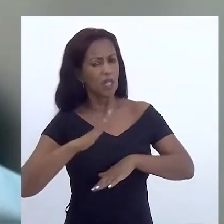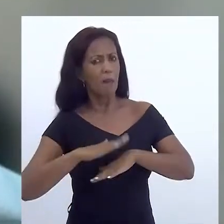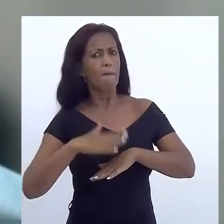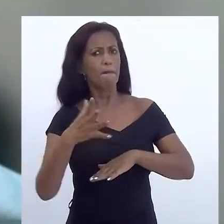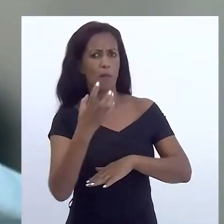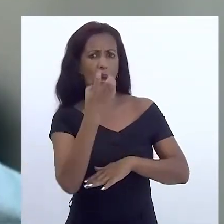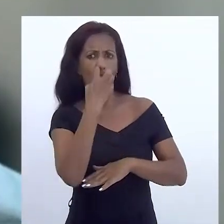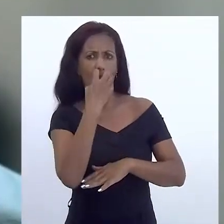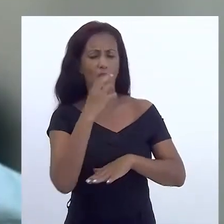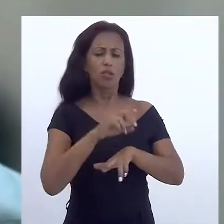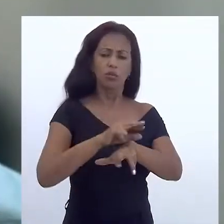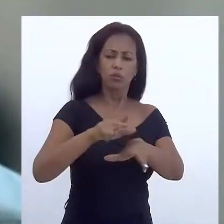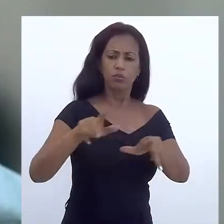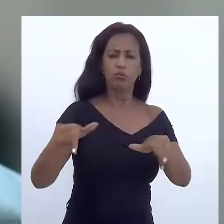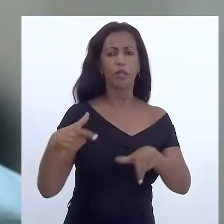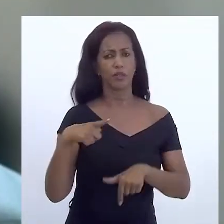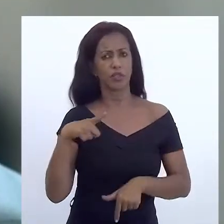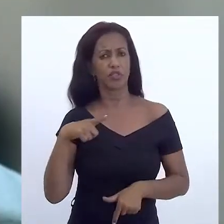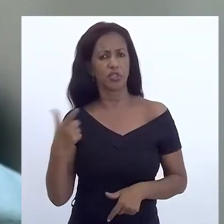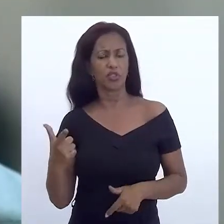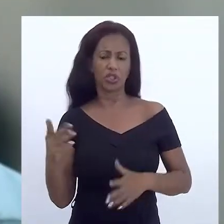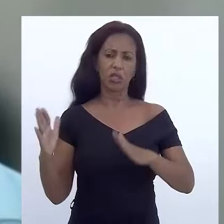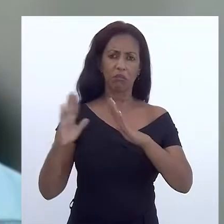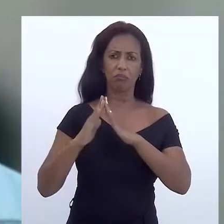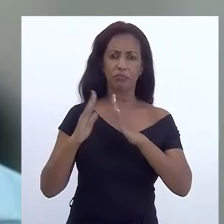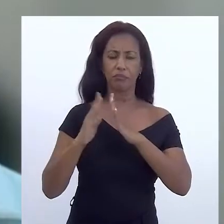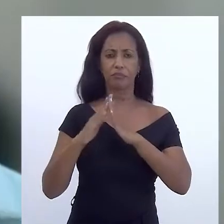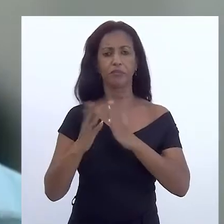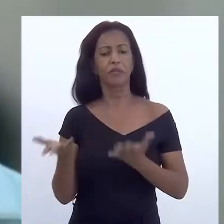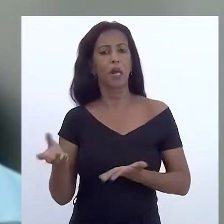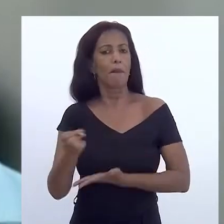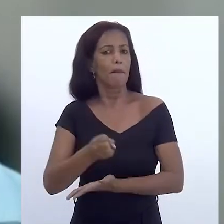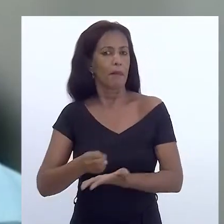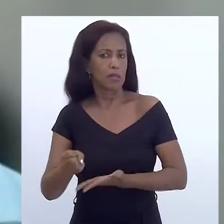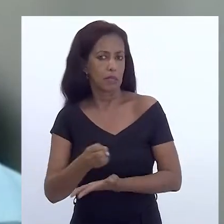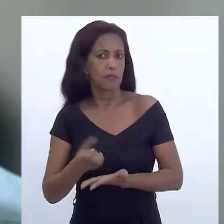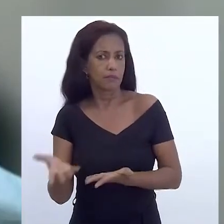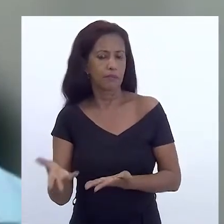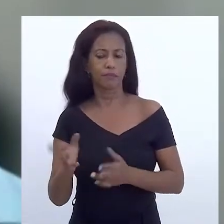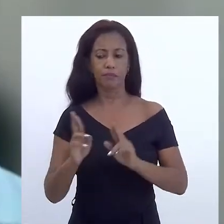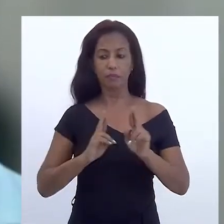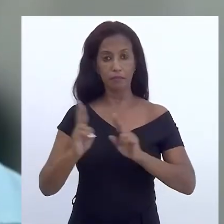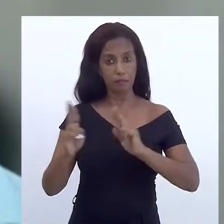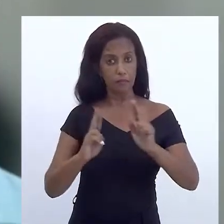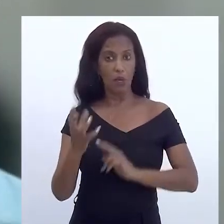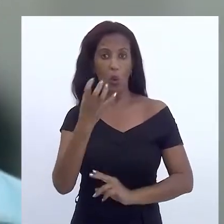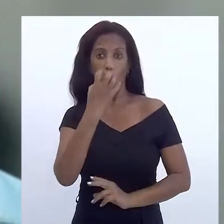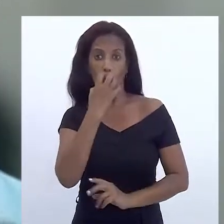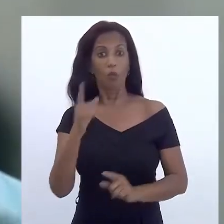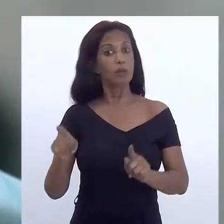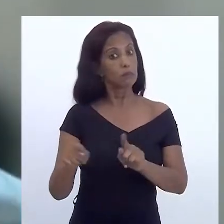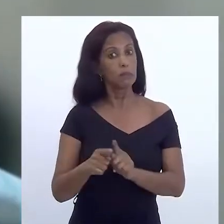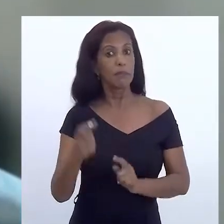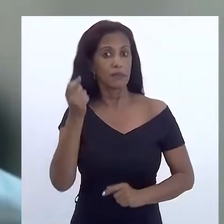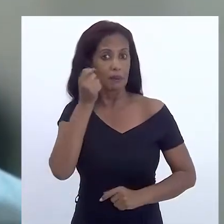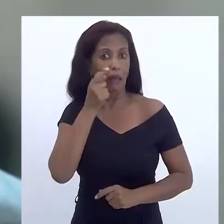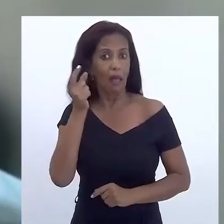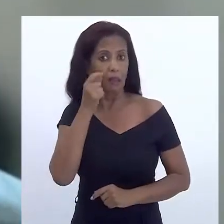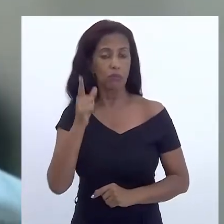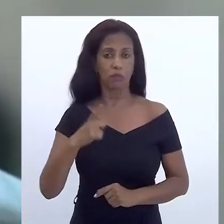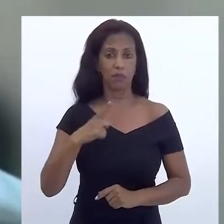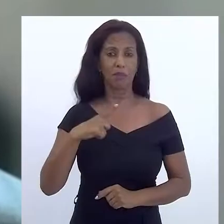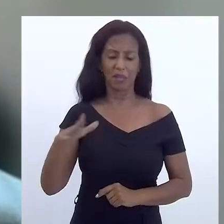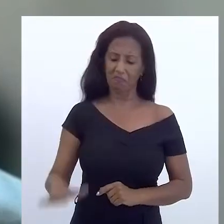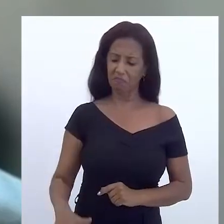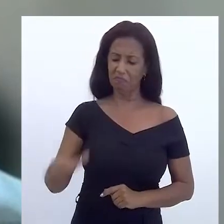de cães como animais domésticos. Então, basicamente, relação com cães e com gatos que nós tivemos